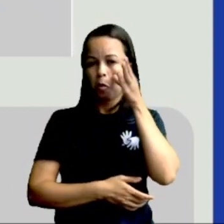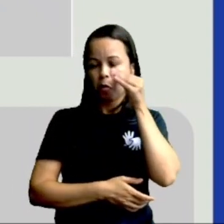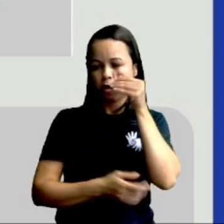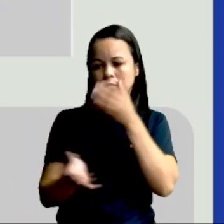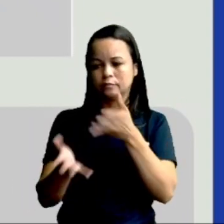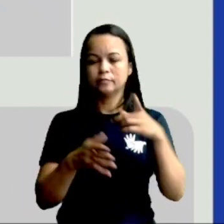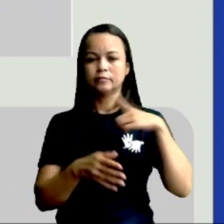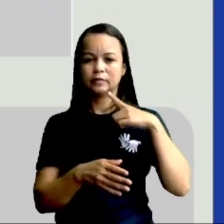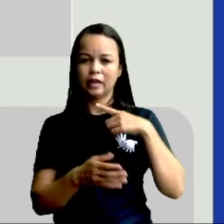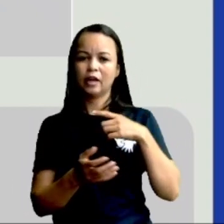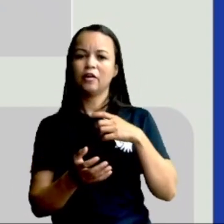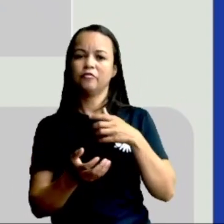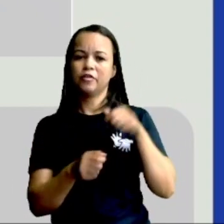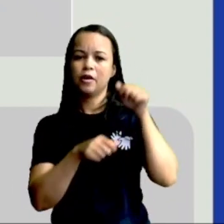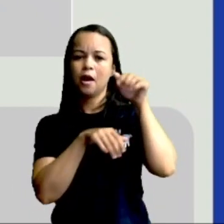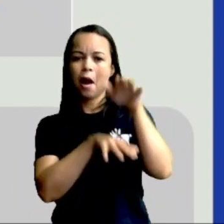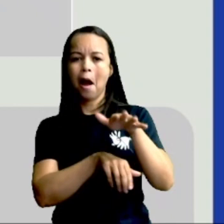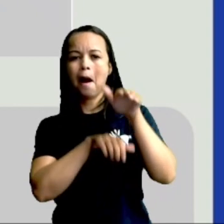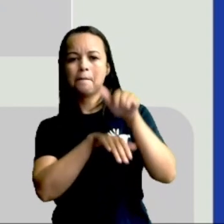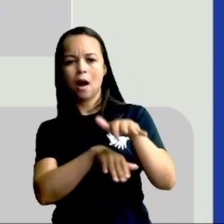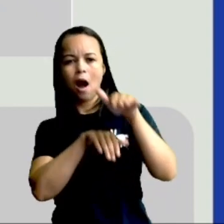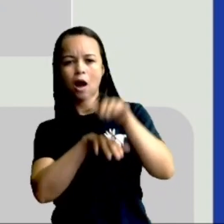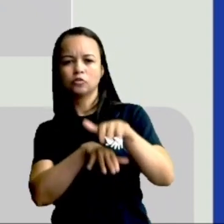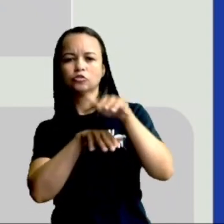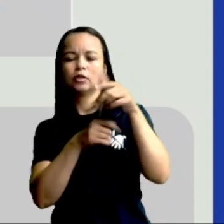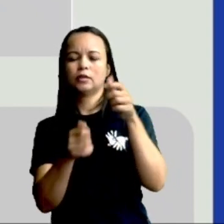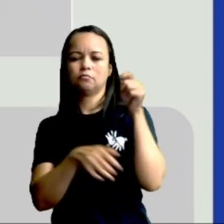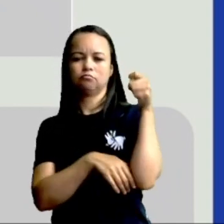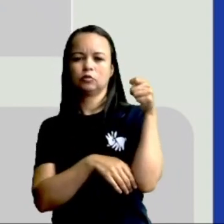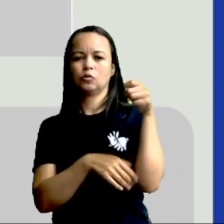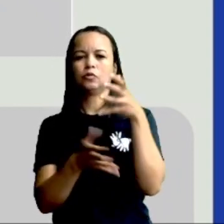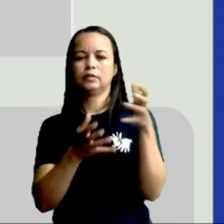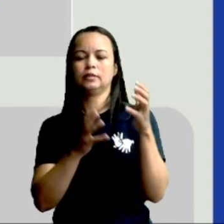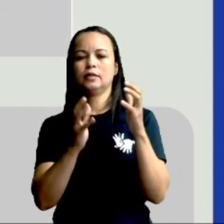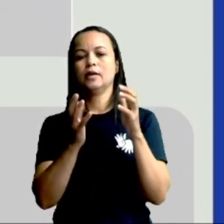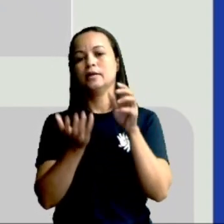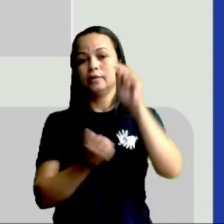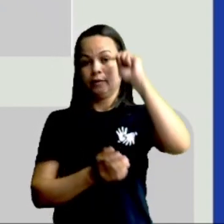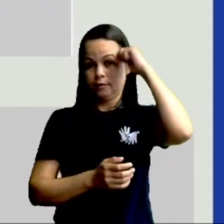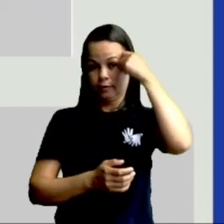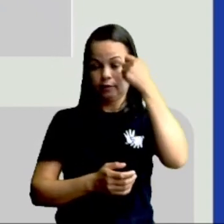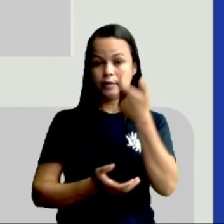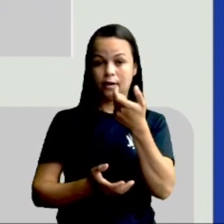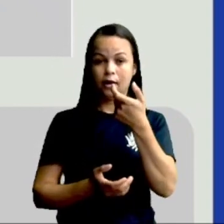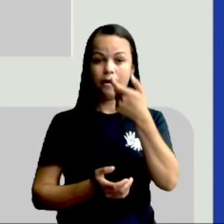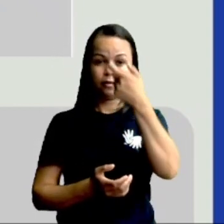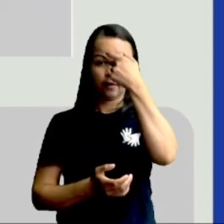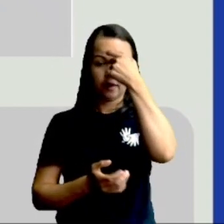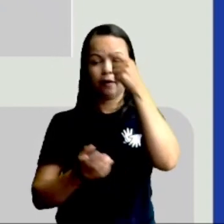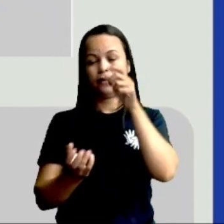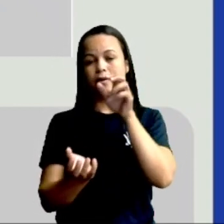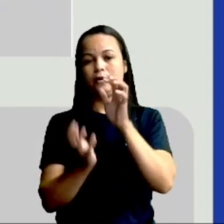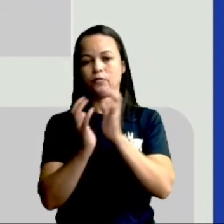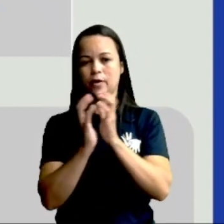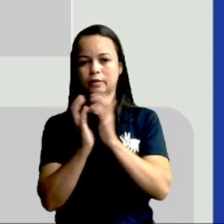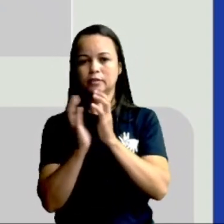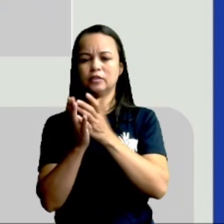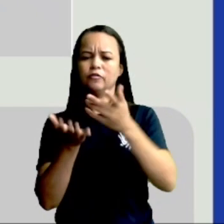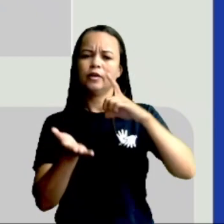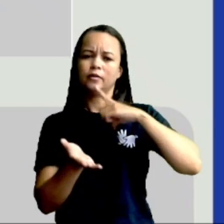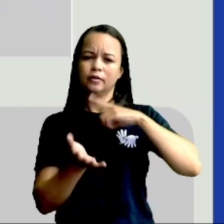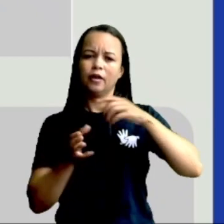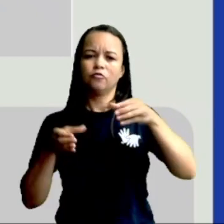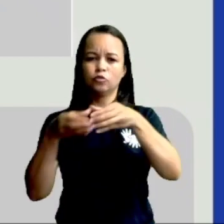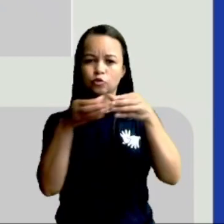Negra lá em Recife. Inclusive alguns grupos aqui em Vitória, a gente tem o grupo, a Rede de Mulheres Negras de Vitória de